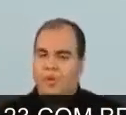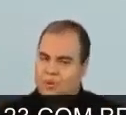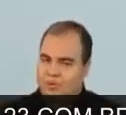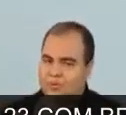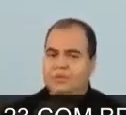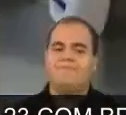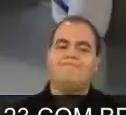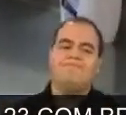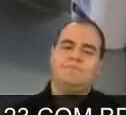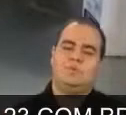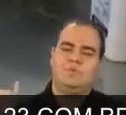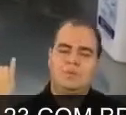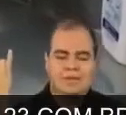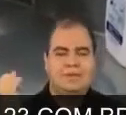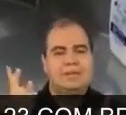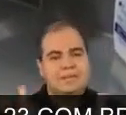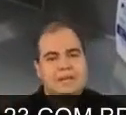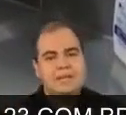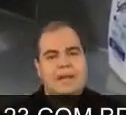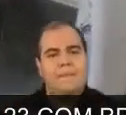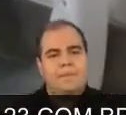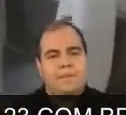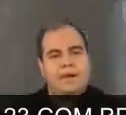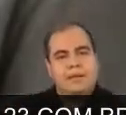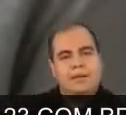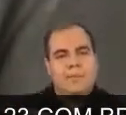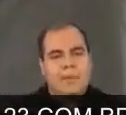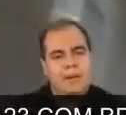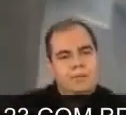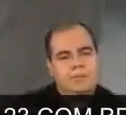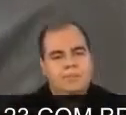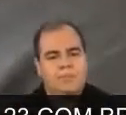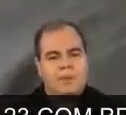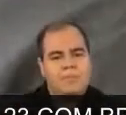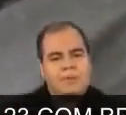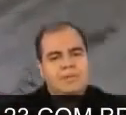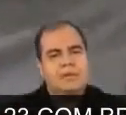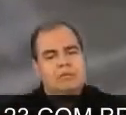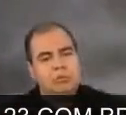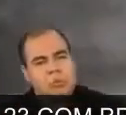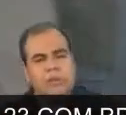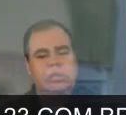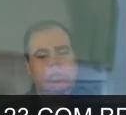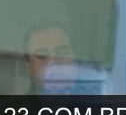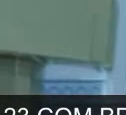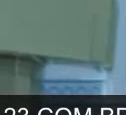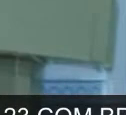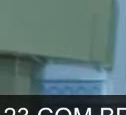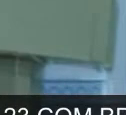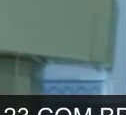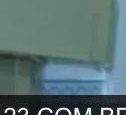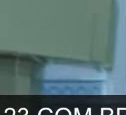doa é muito importante para manter o tratamento desses bebezinhas internados normalmente doentes normalmente prematuros